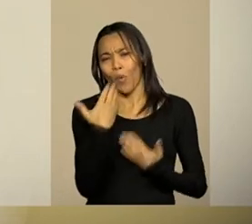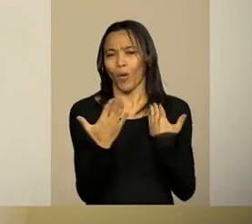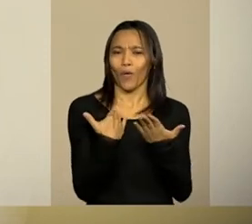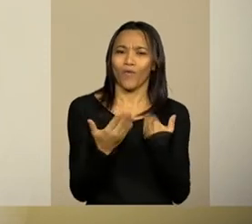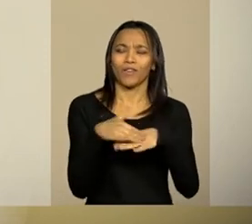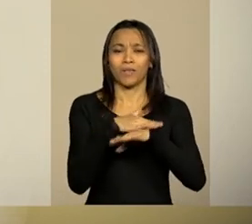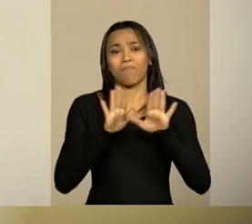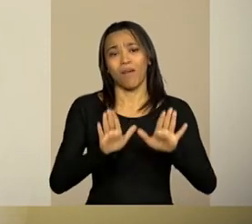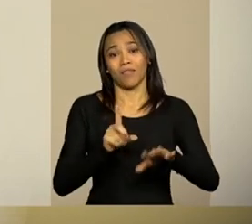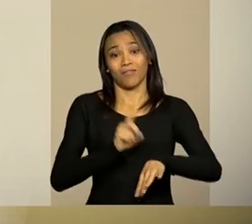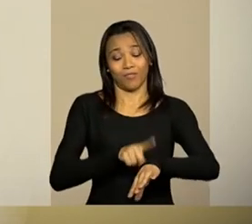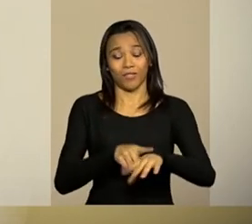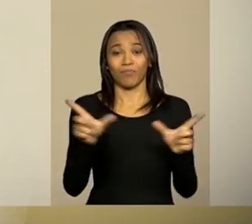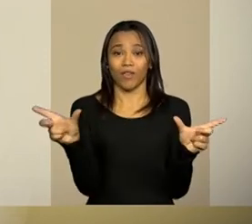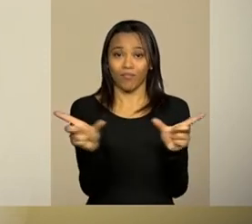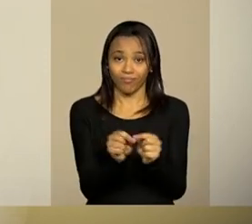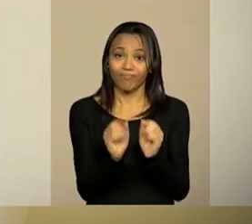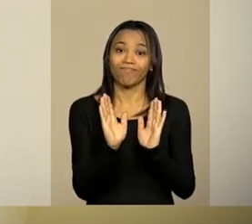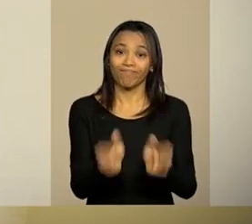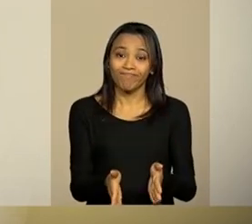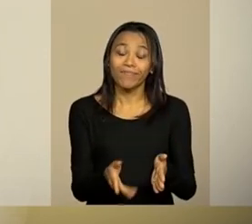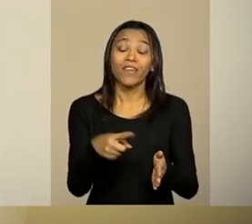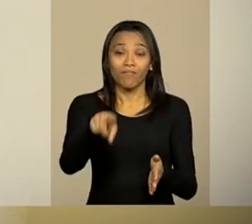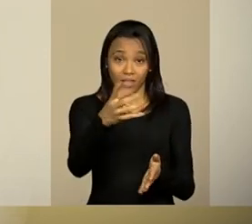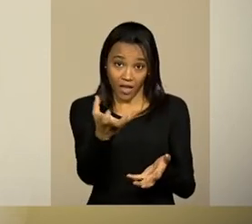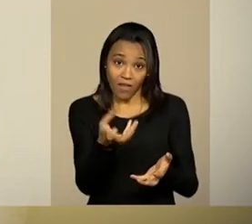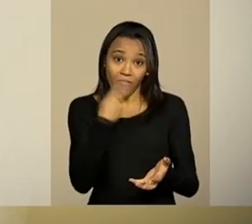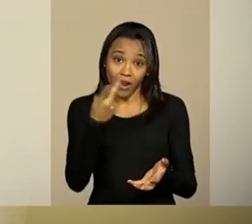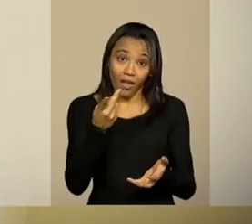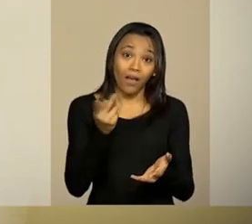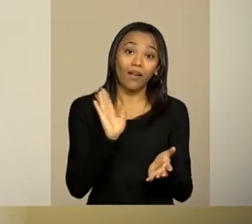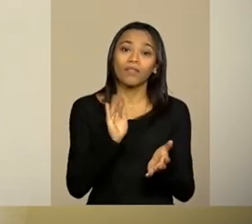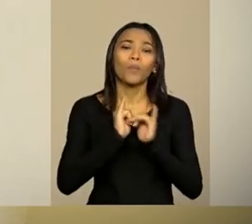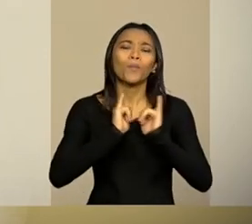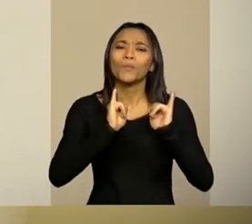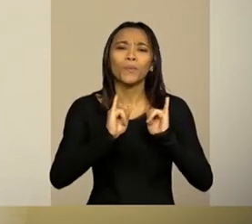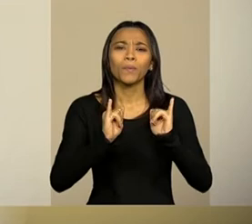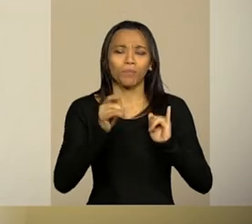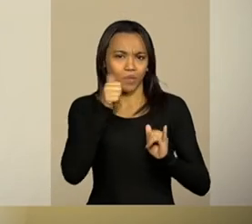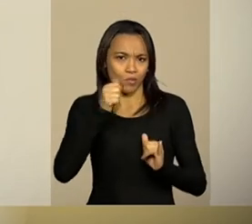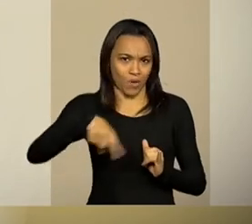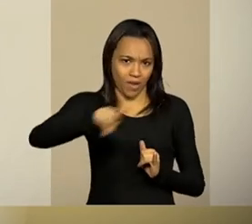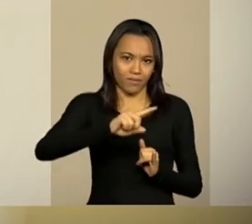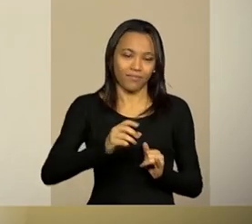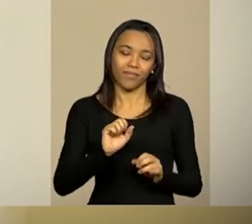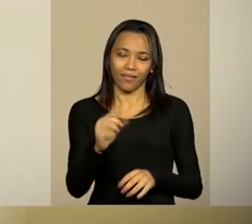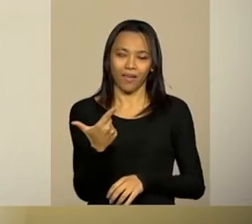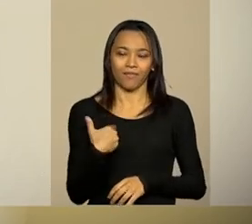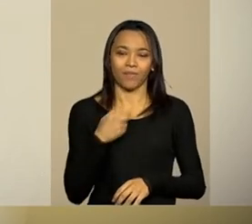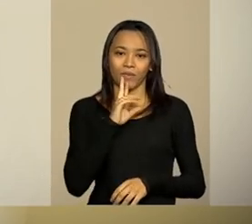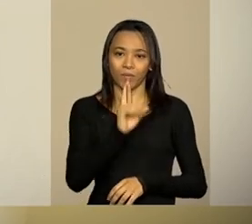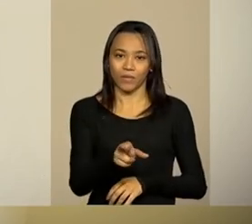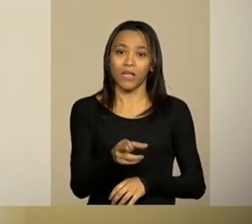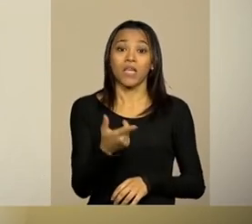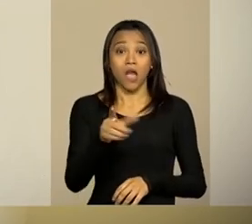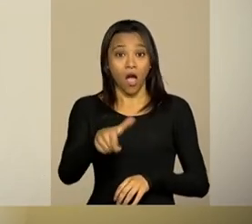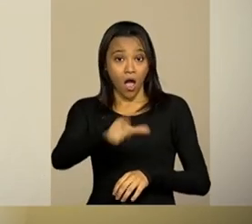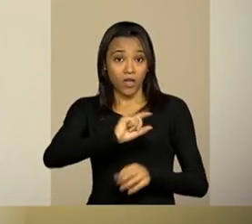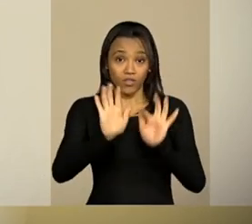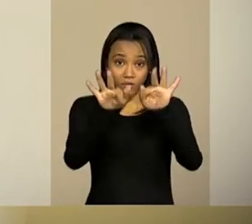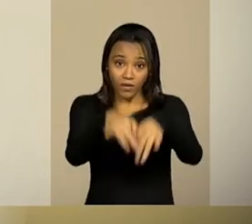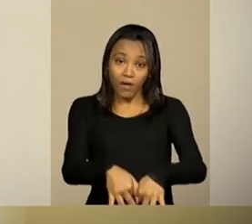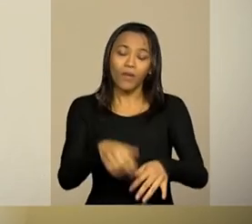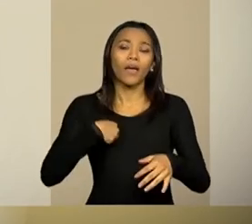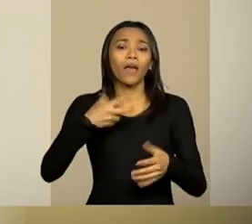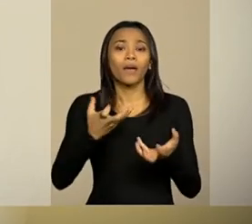conversa infelizmente último recado é claro antes de encerrar eu